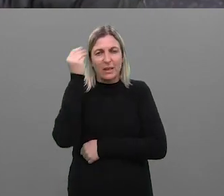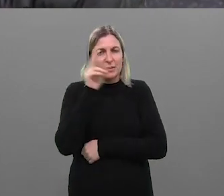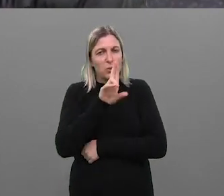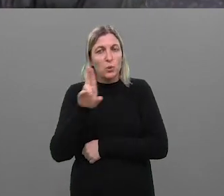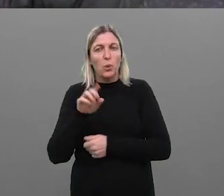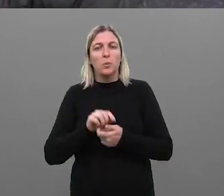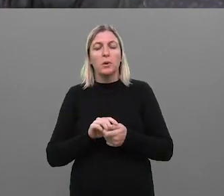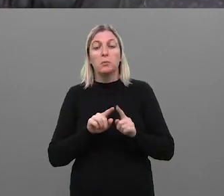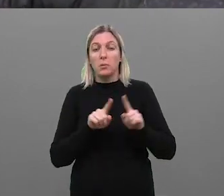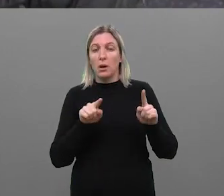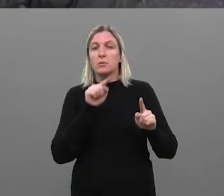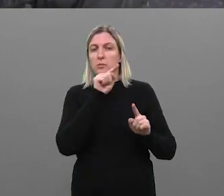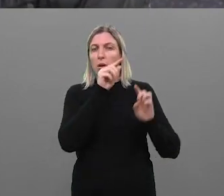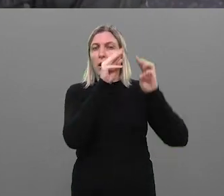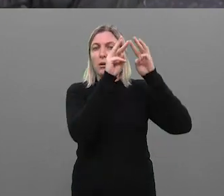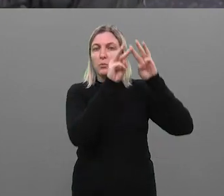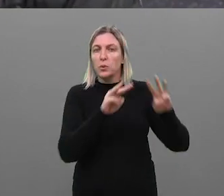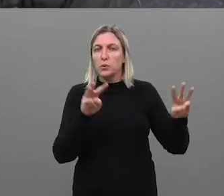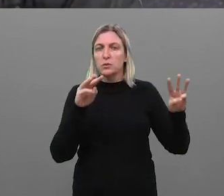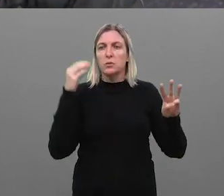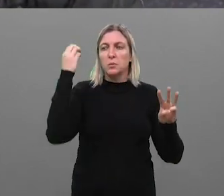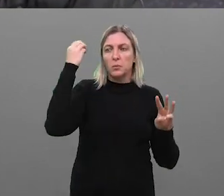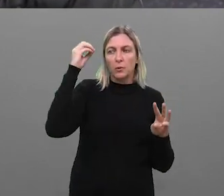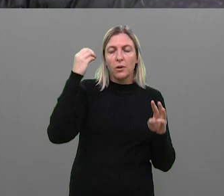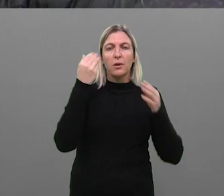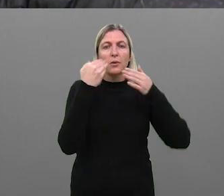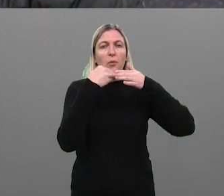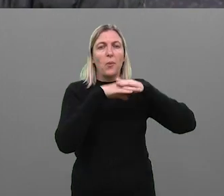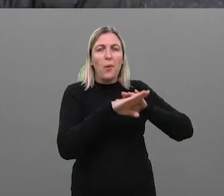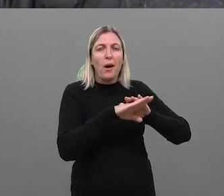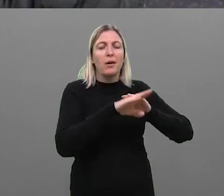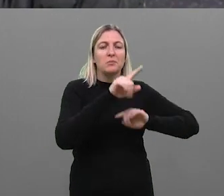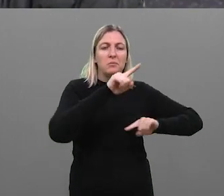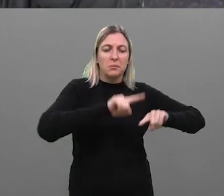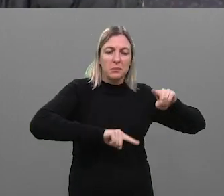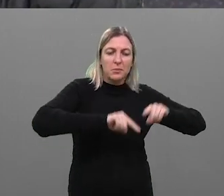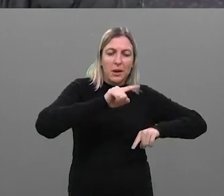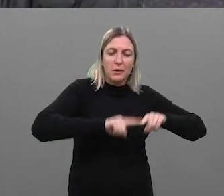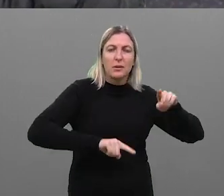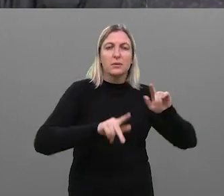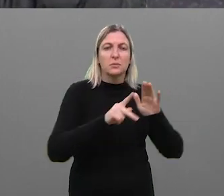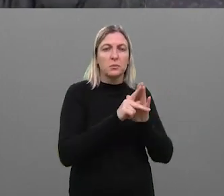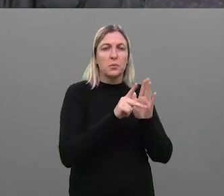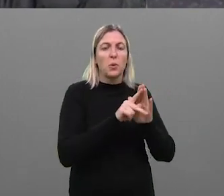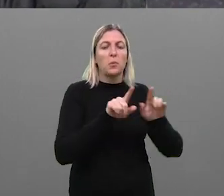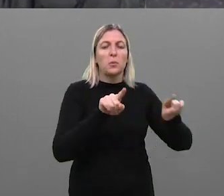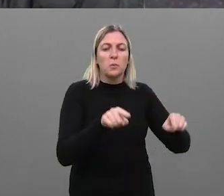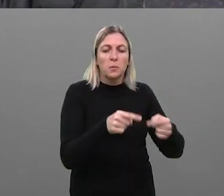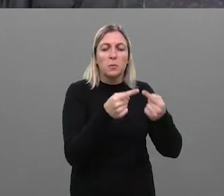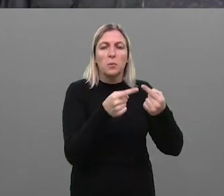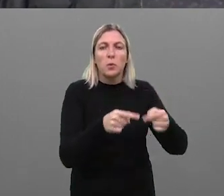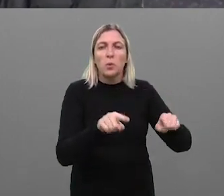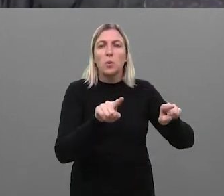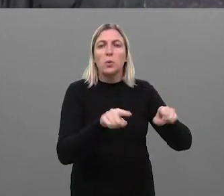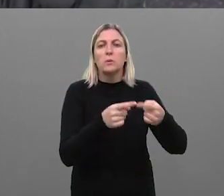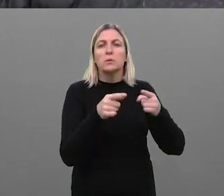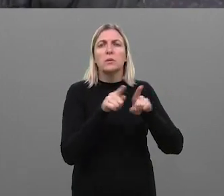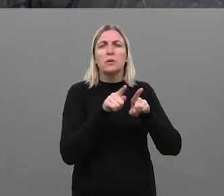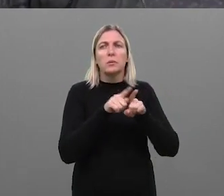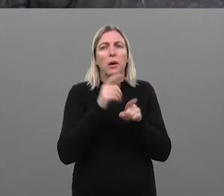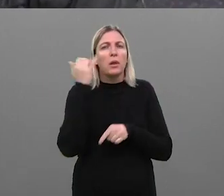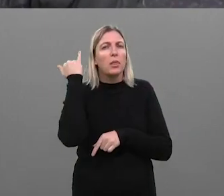lá eles estão preservando não só música mas por exemplo as narrações de de eventos importantes ligados à imprensa